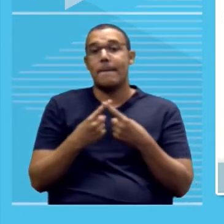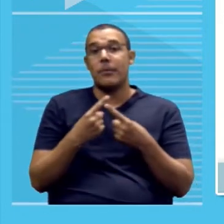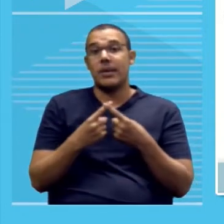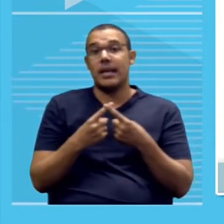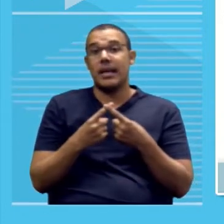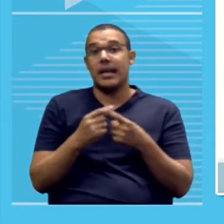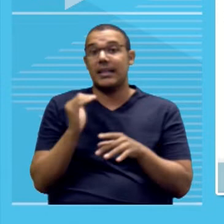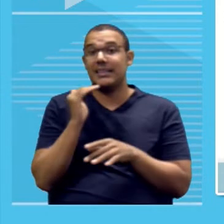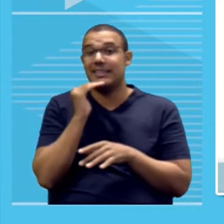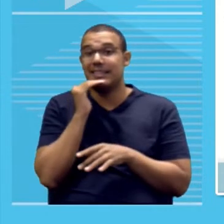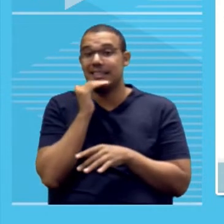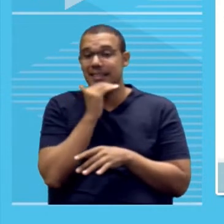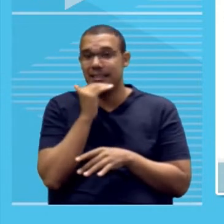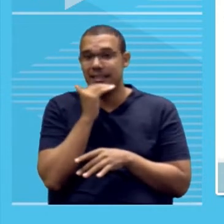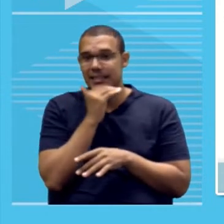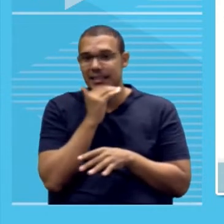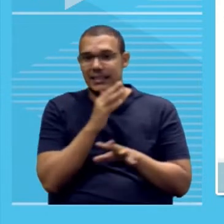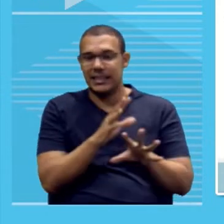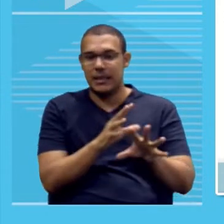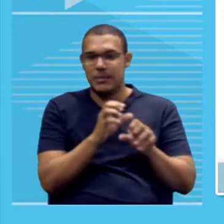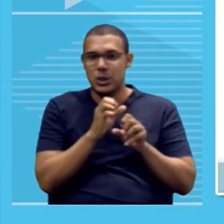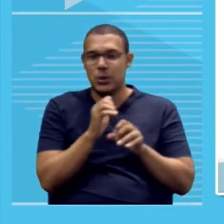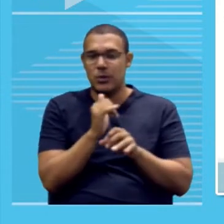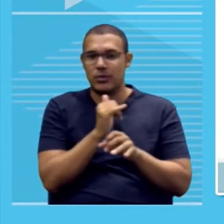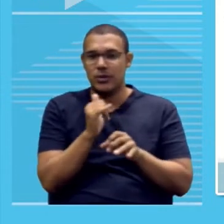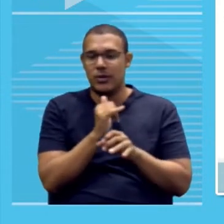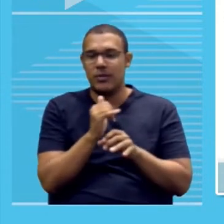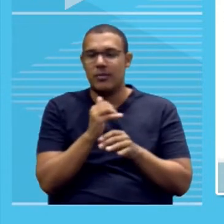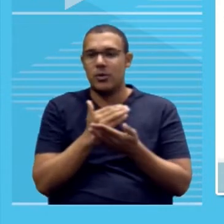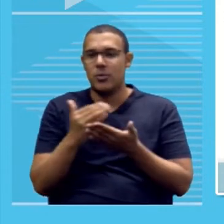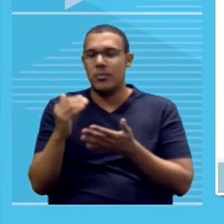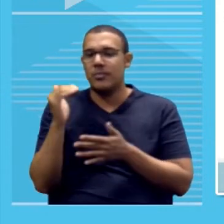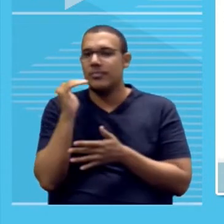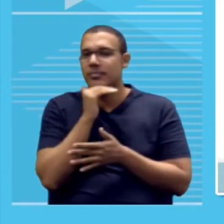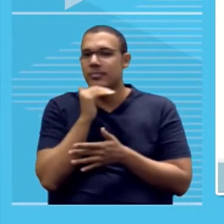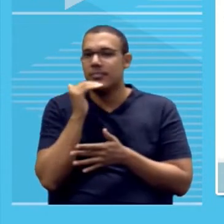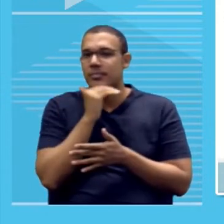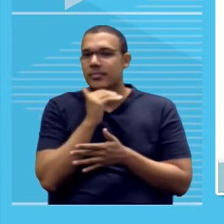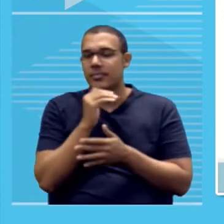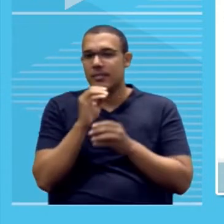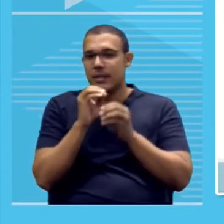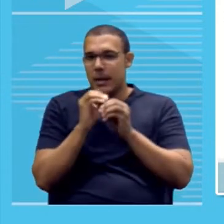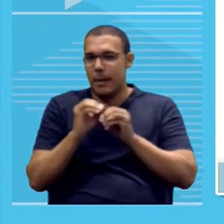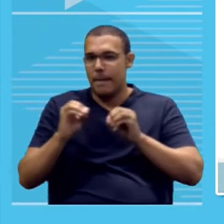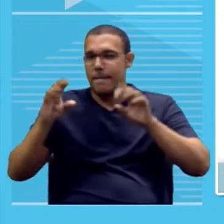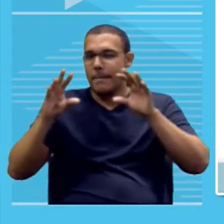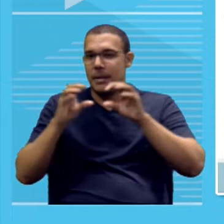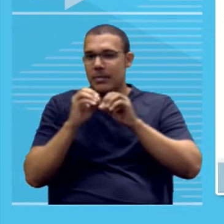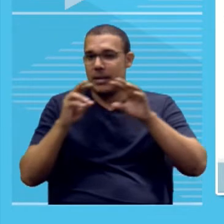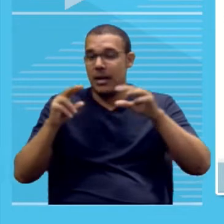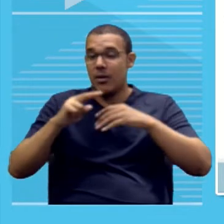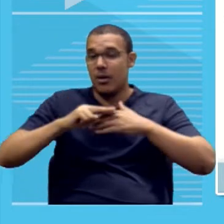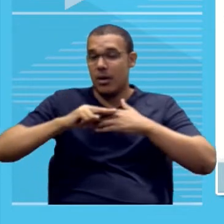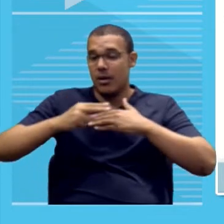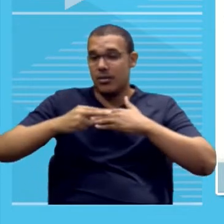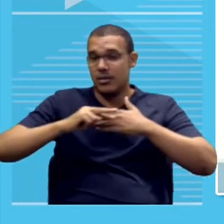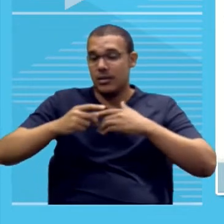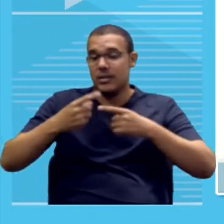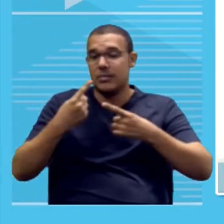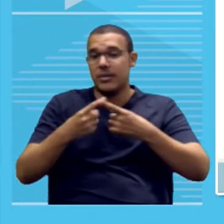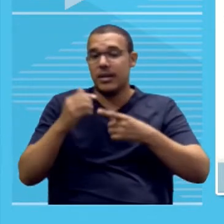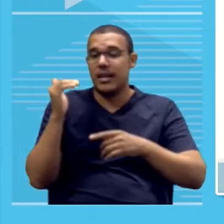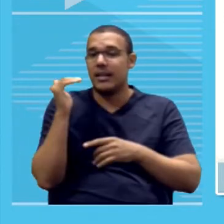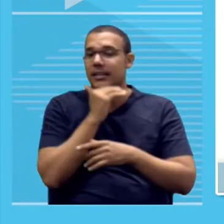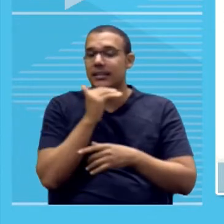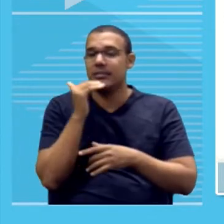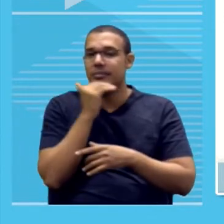esquentar. Ela consome energia para esquentar. Brilhar é uma consequência dela estar muito quente.